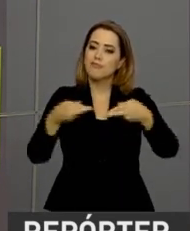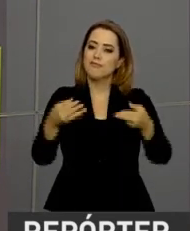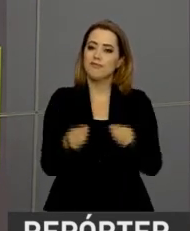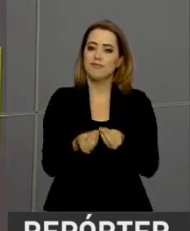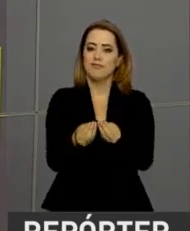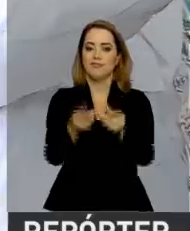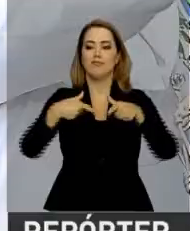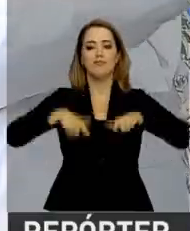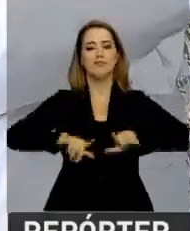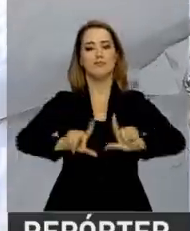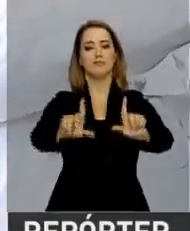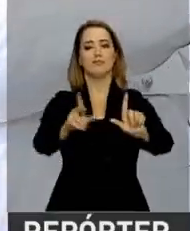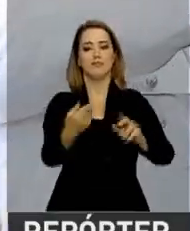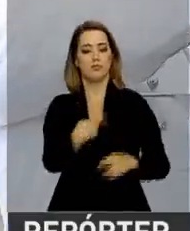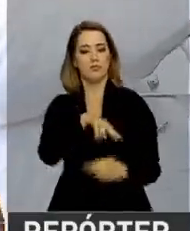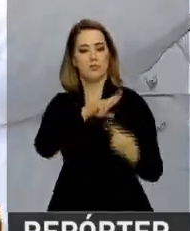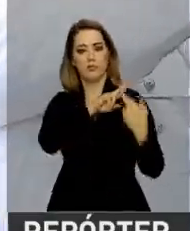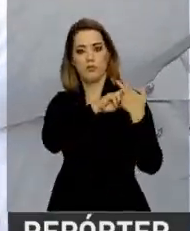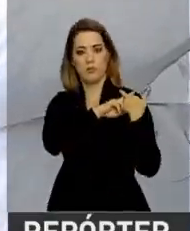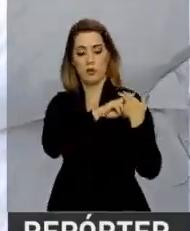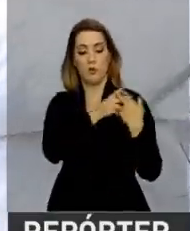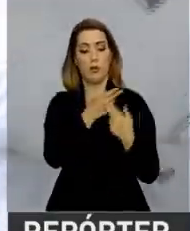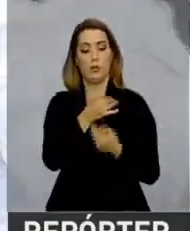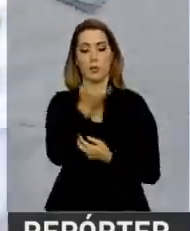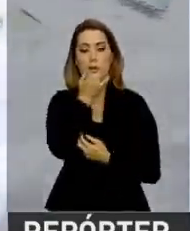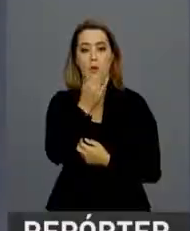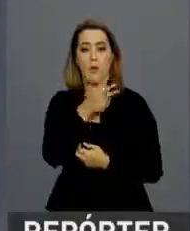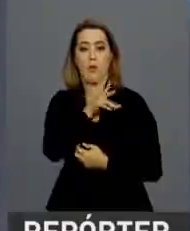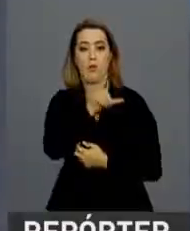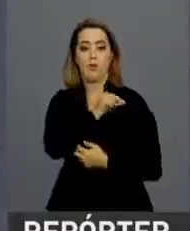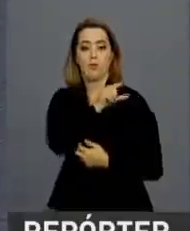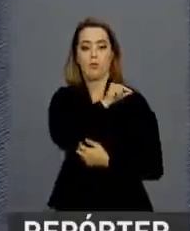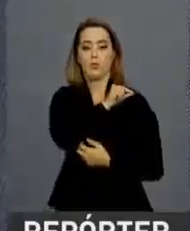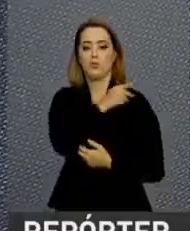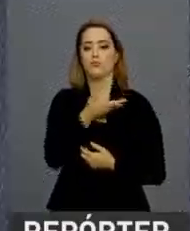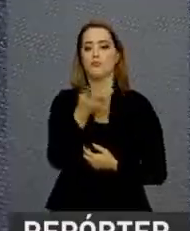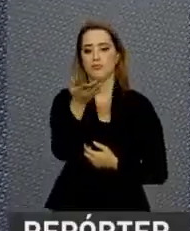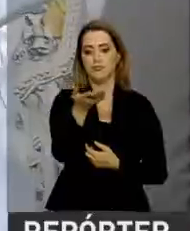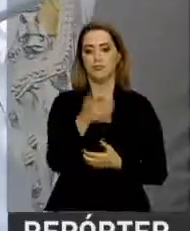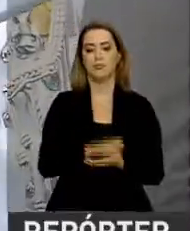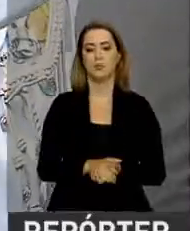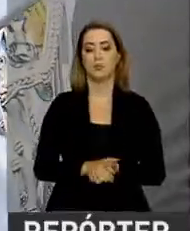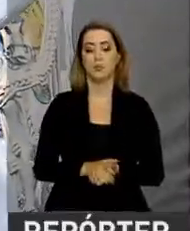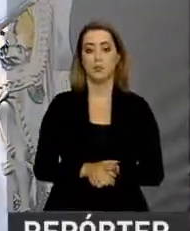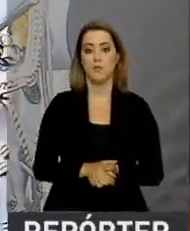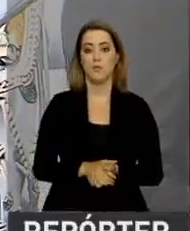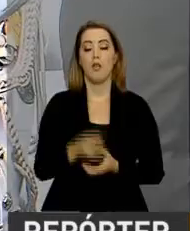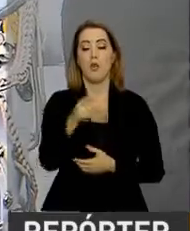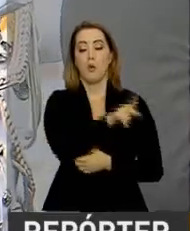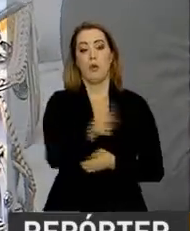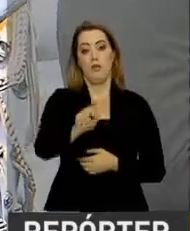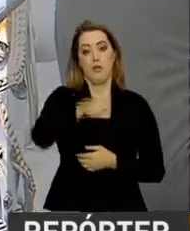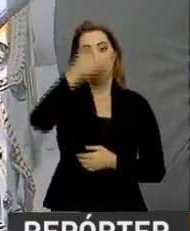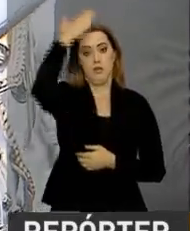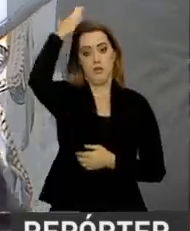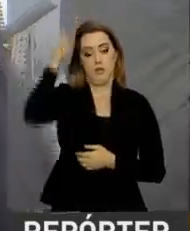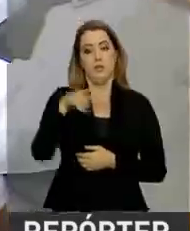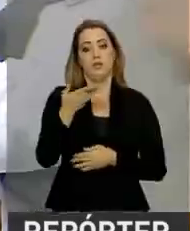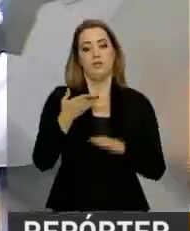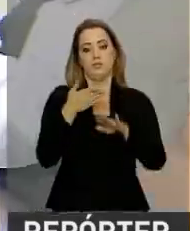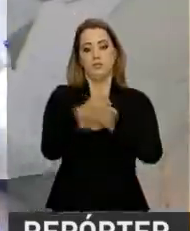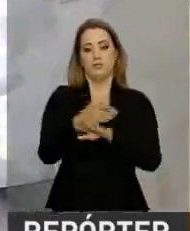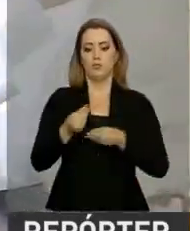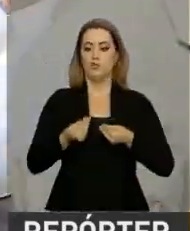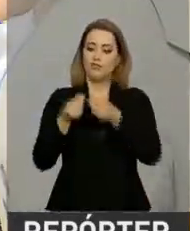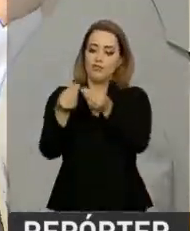federal três ministros receberam a ordem do mérito aeronáutico e o presidente michel temer participou